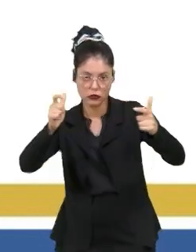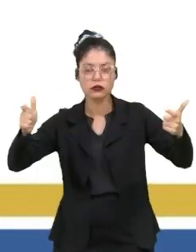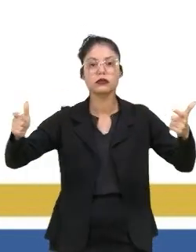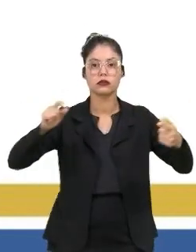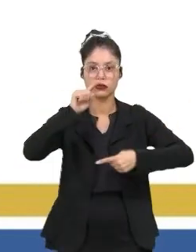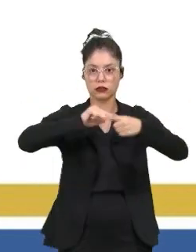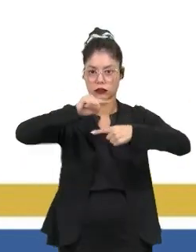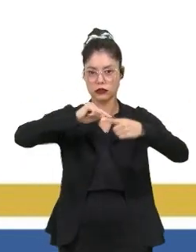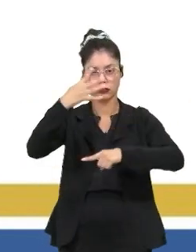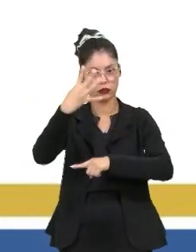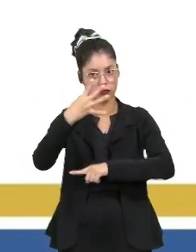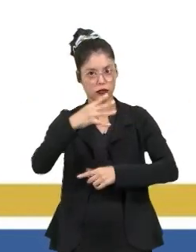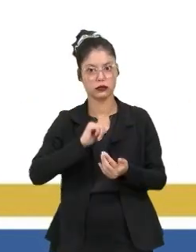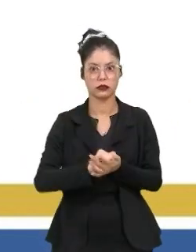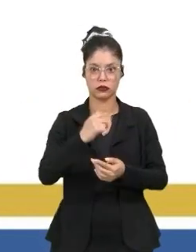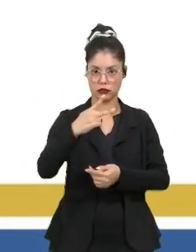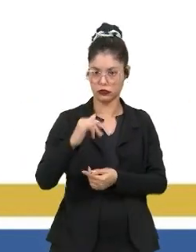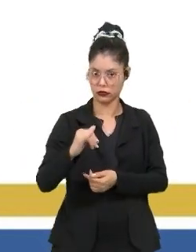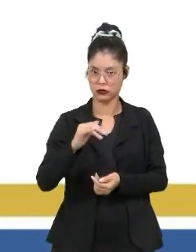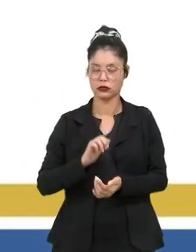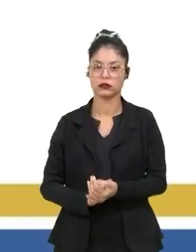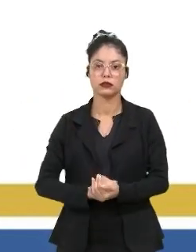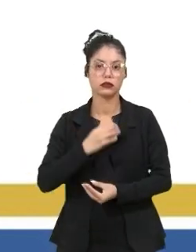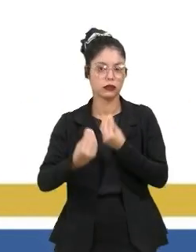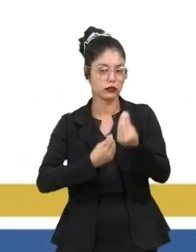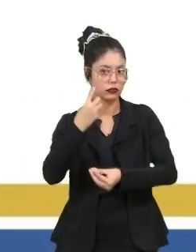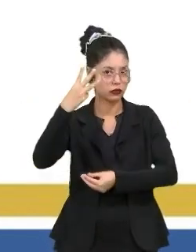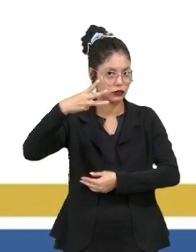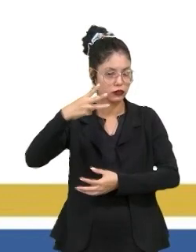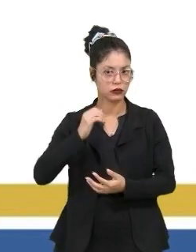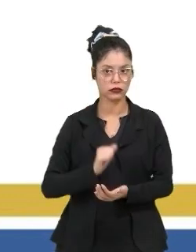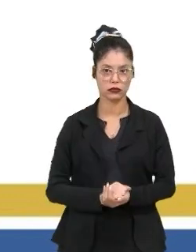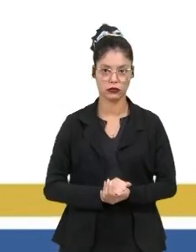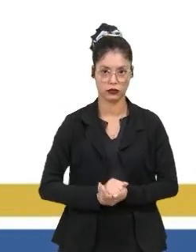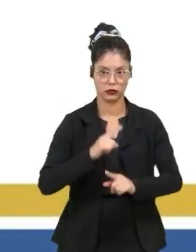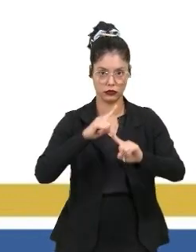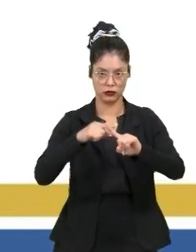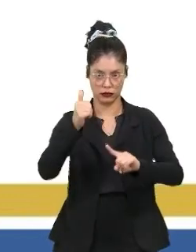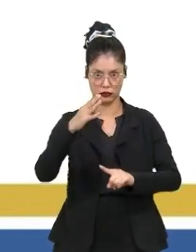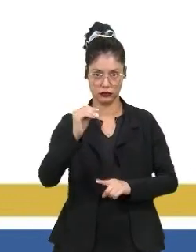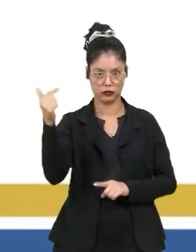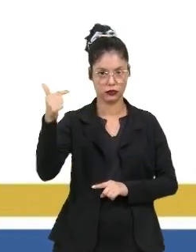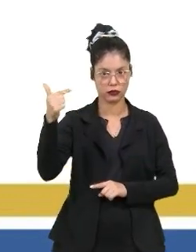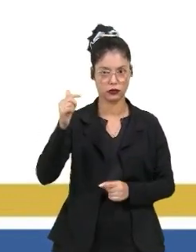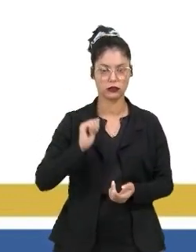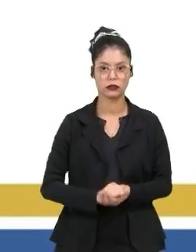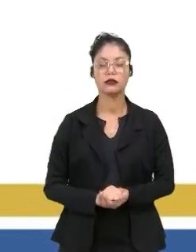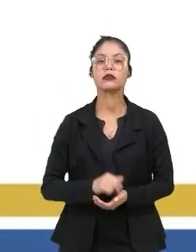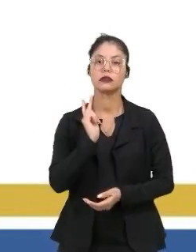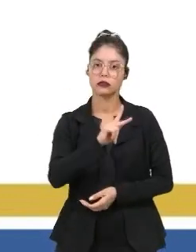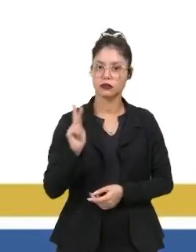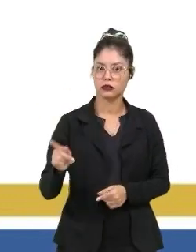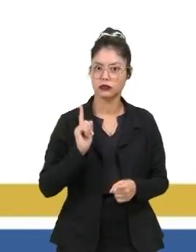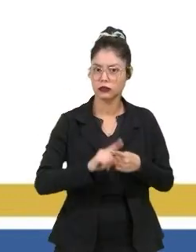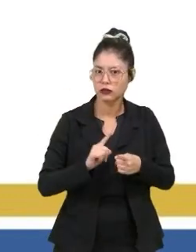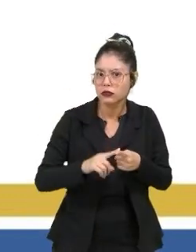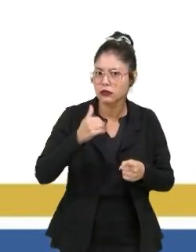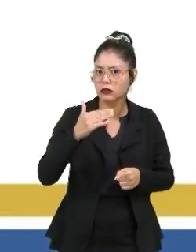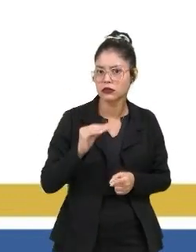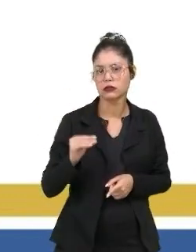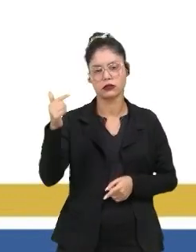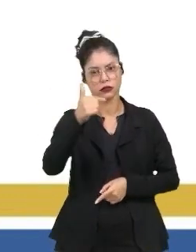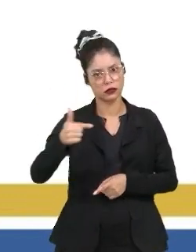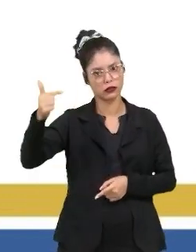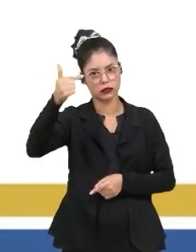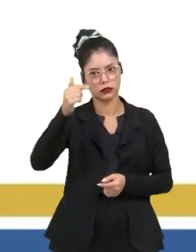para 4 vezes o π, que pediu para considerar como sino 3, vezes 10 elevado ao quadrado. Professor, por que 10 elevado ao